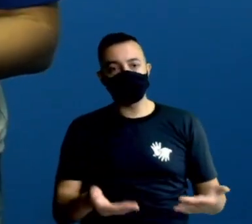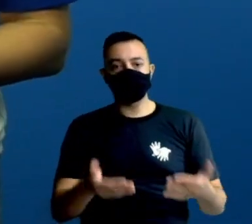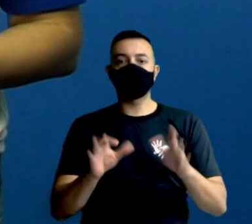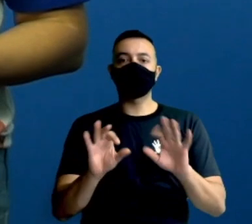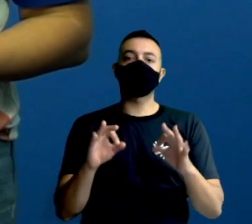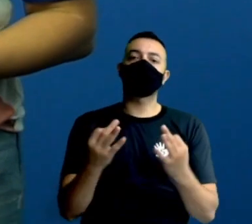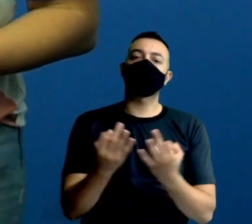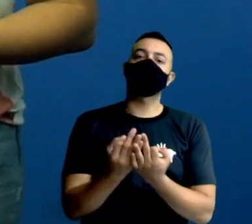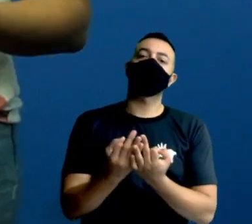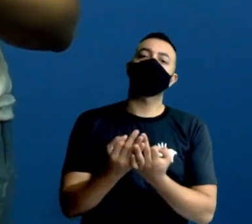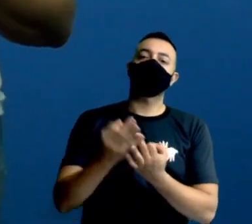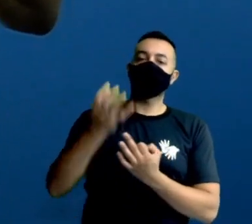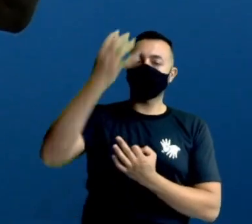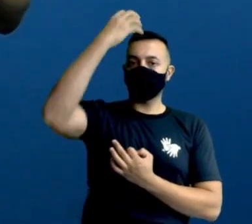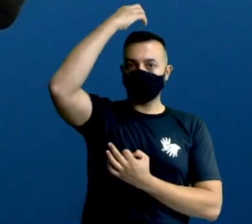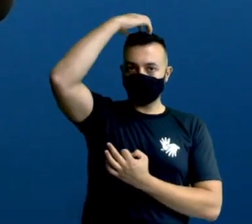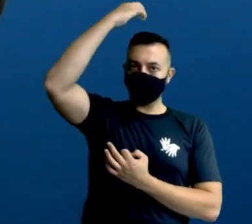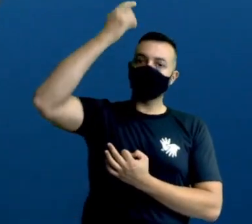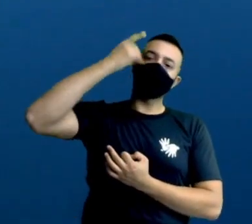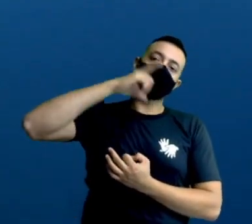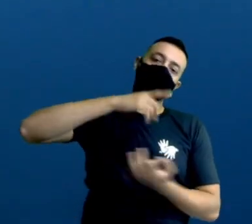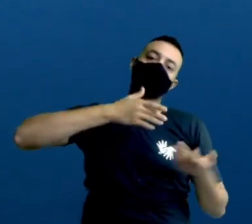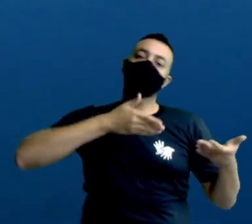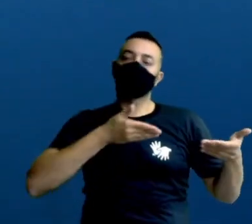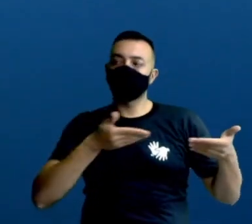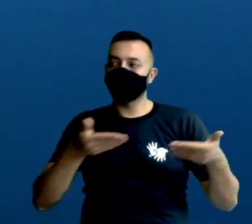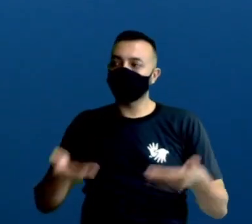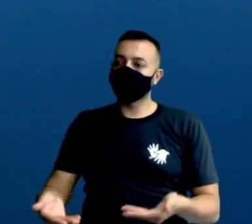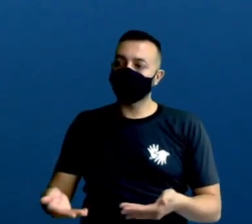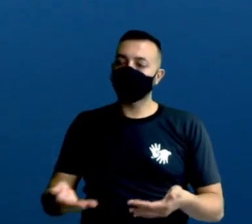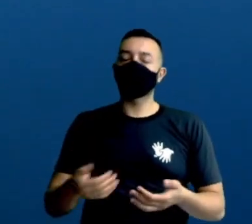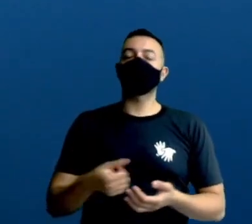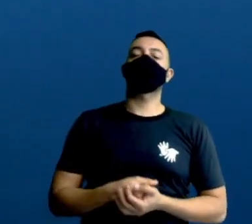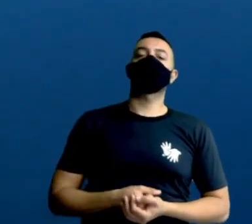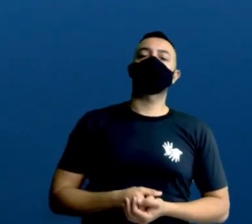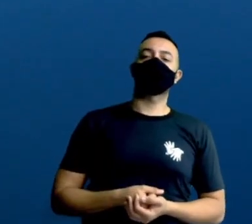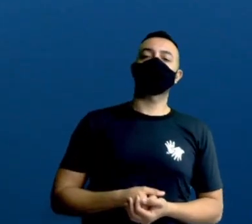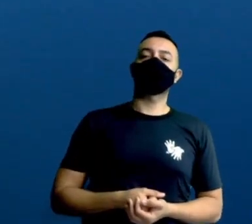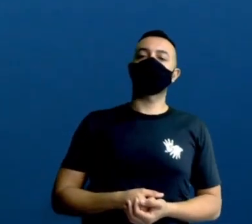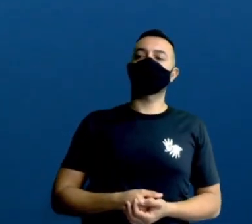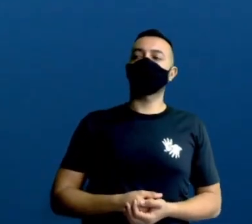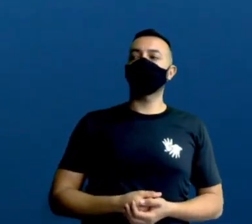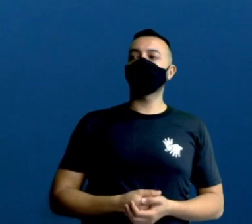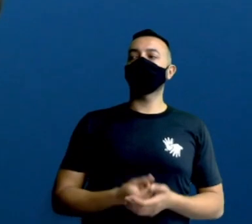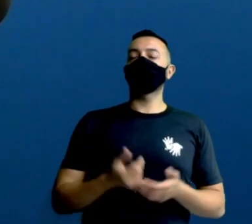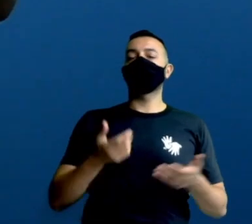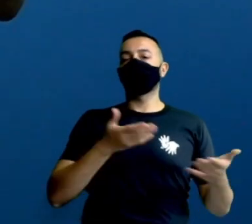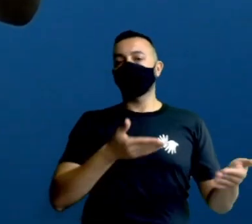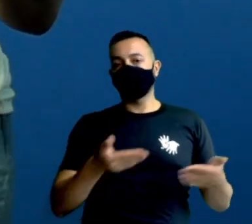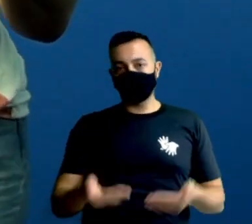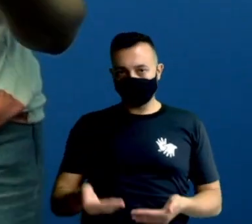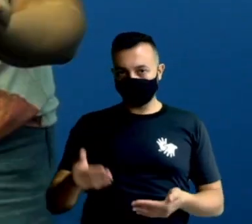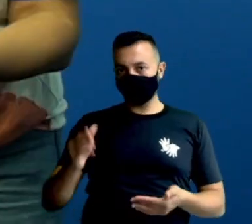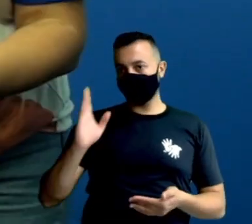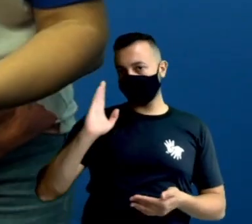família imperial, né, teve essa honra de receber a família imperial aqui e receber